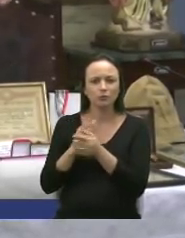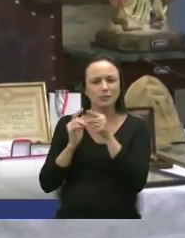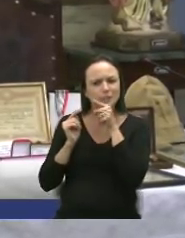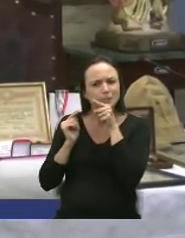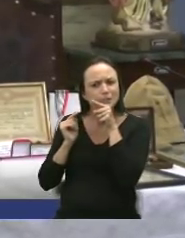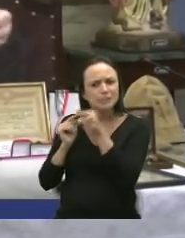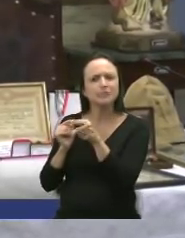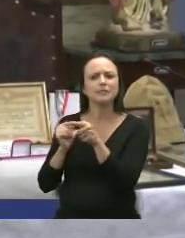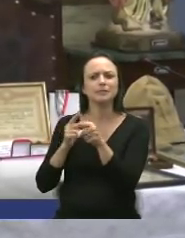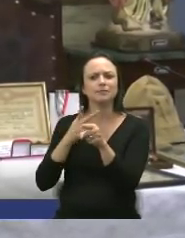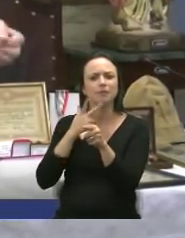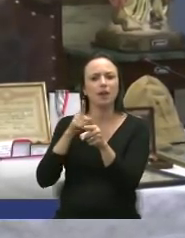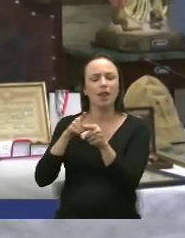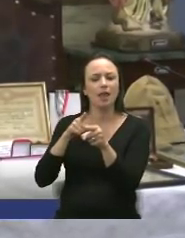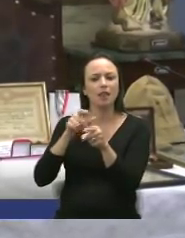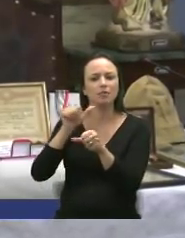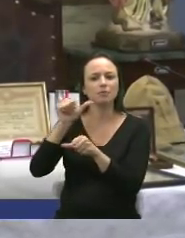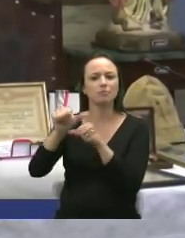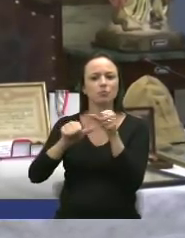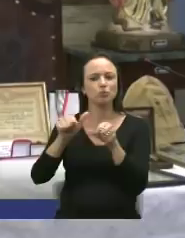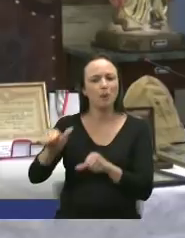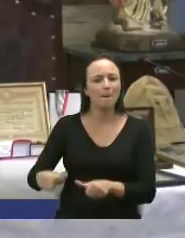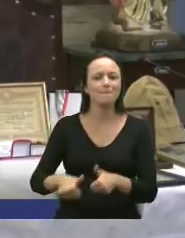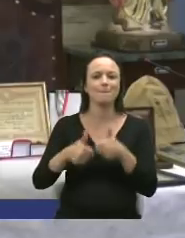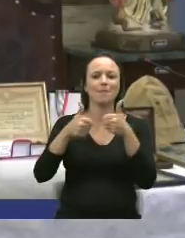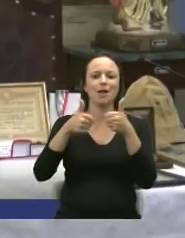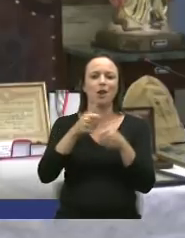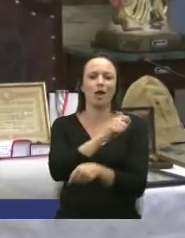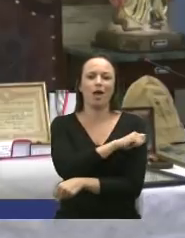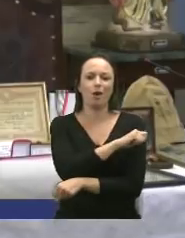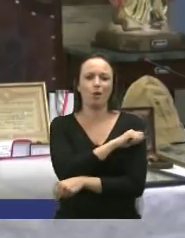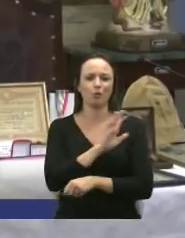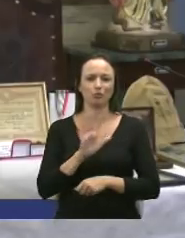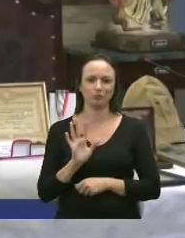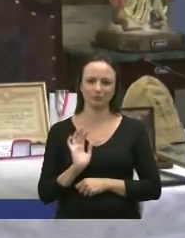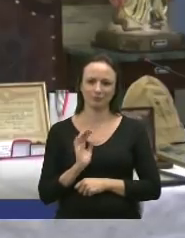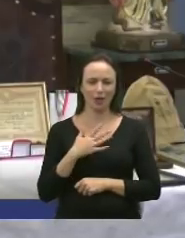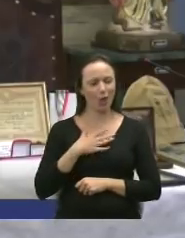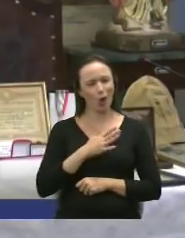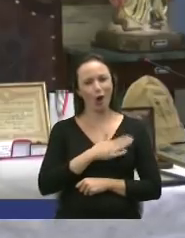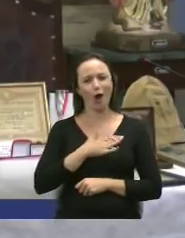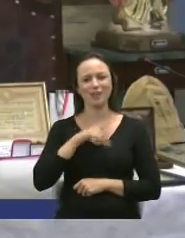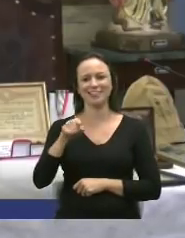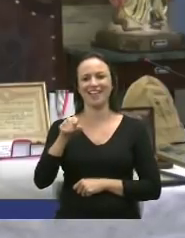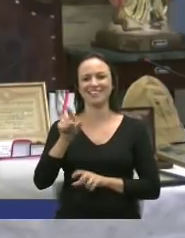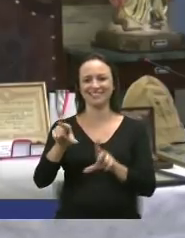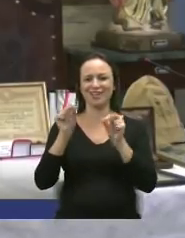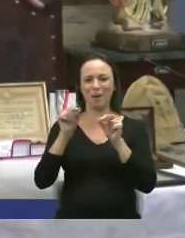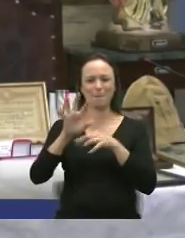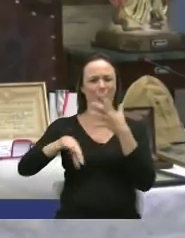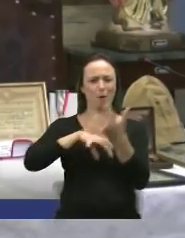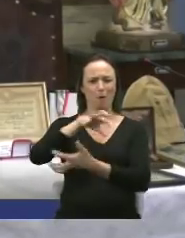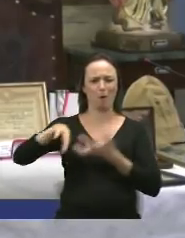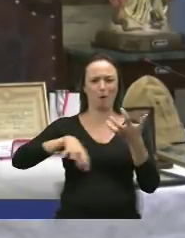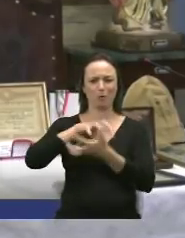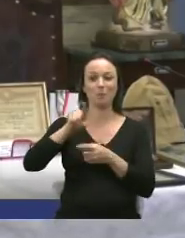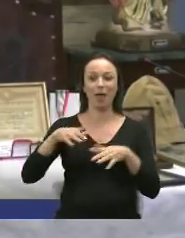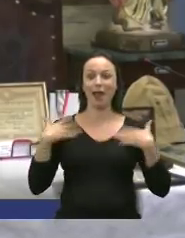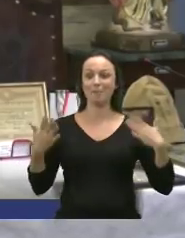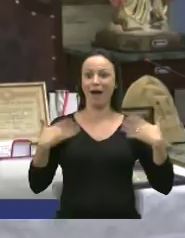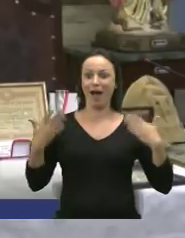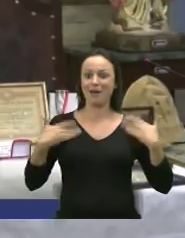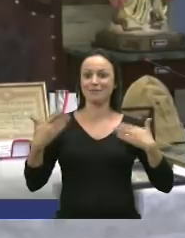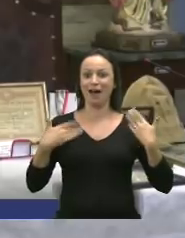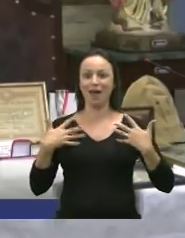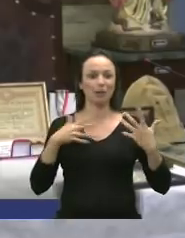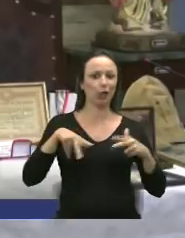se torna o melhor aluno. Aliás, eu prefiro esses, porque esses eu sei que sempre estão animados.